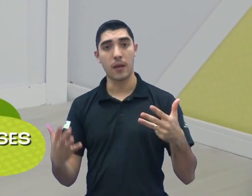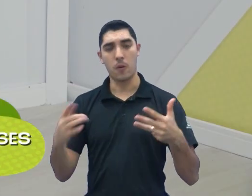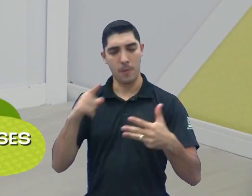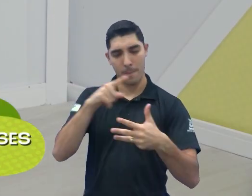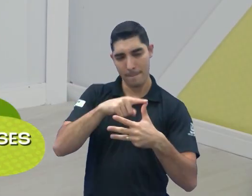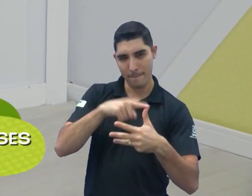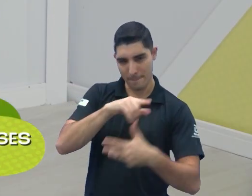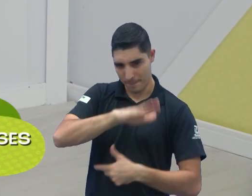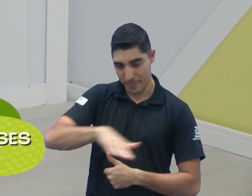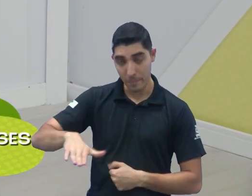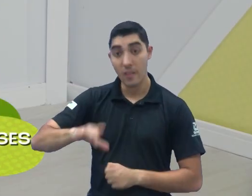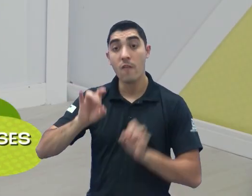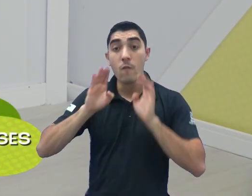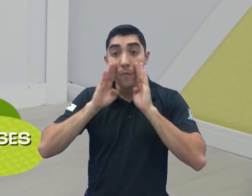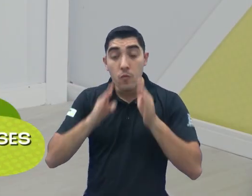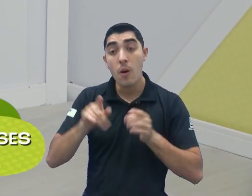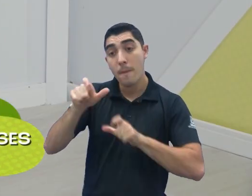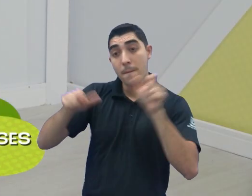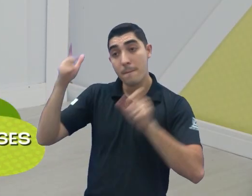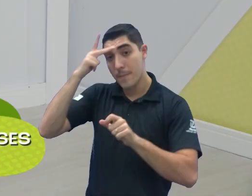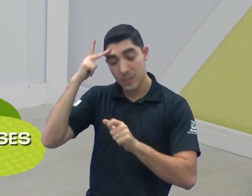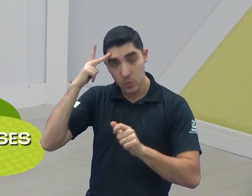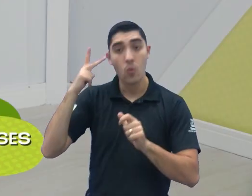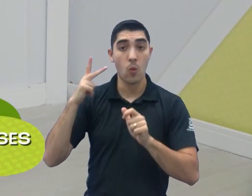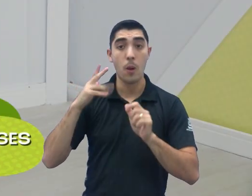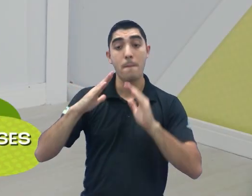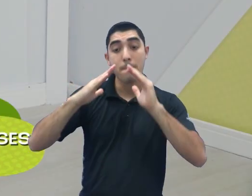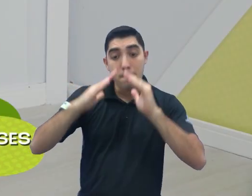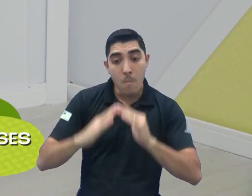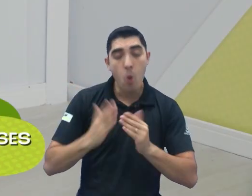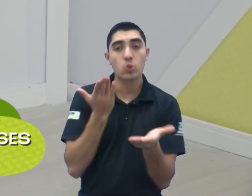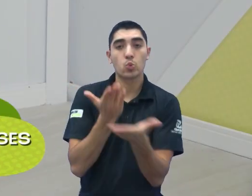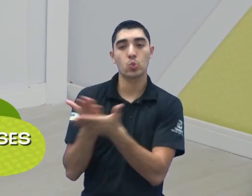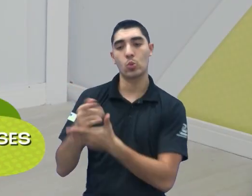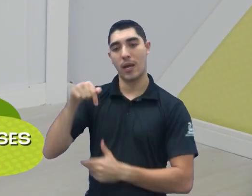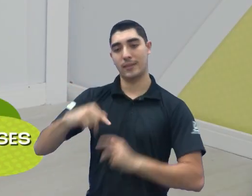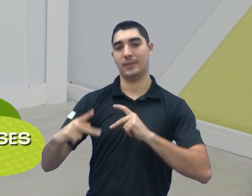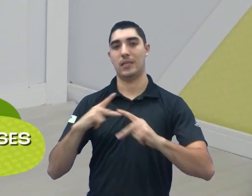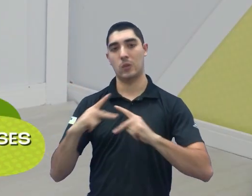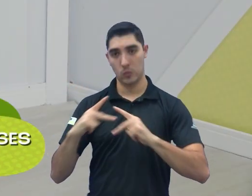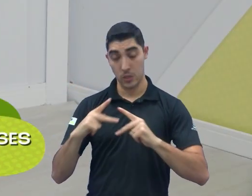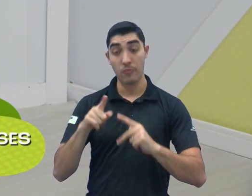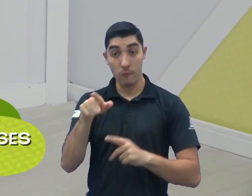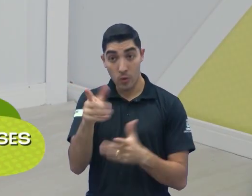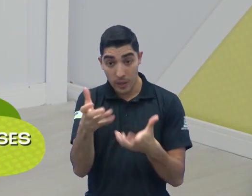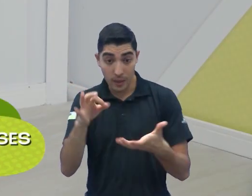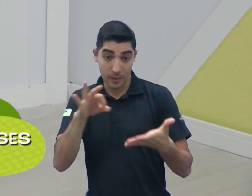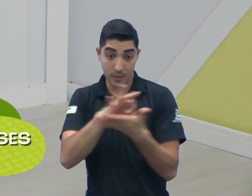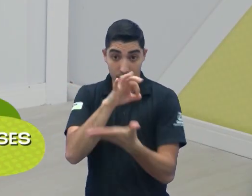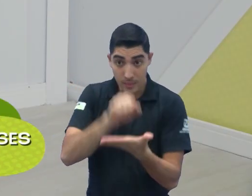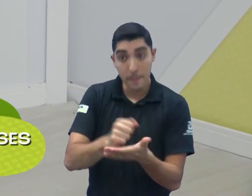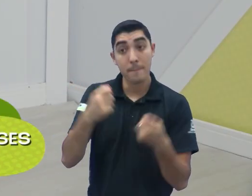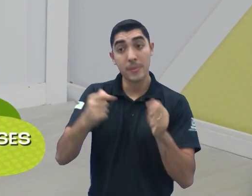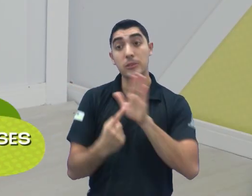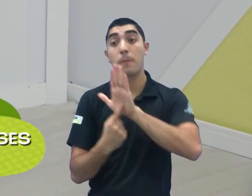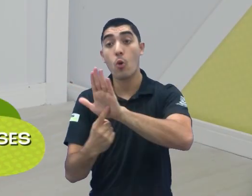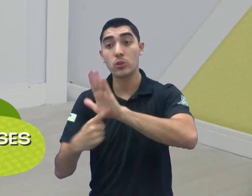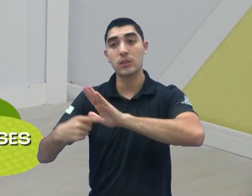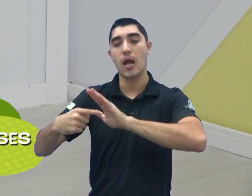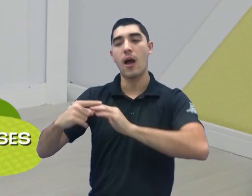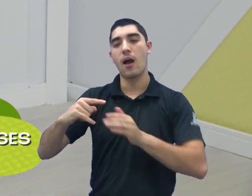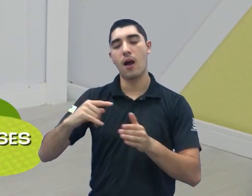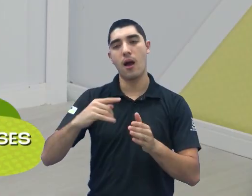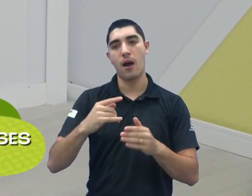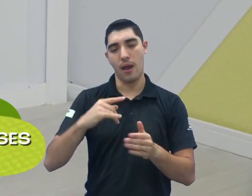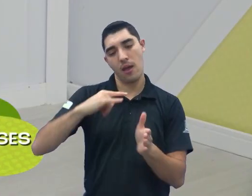para atletas que moram e estudam aqui em São José dos Campos, sendo obrigatório no ato da inscrição a apresentação de comprovante escolar e